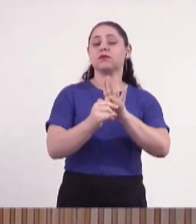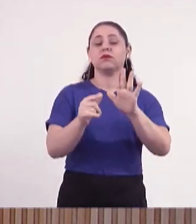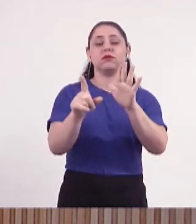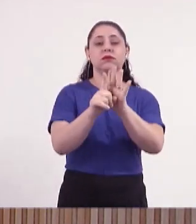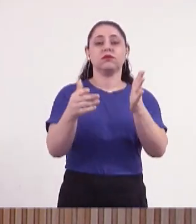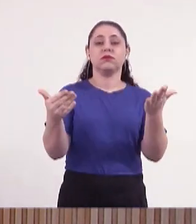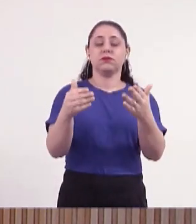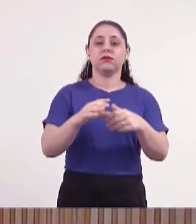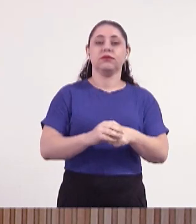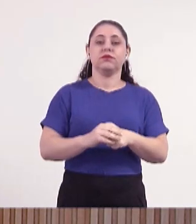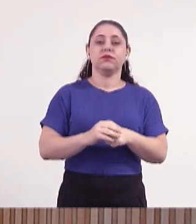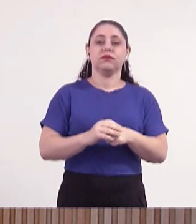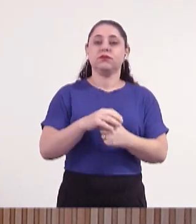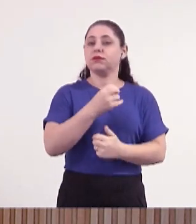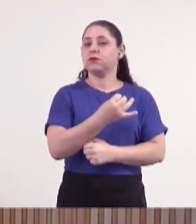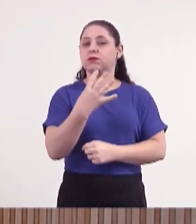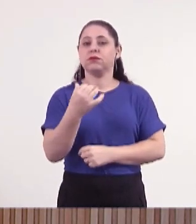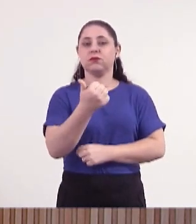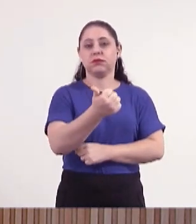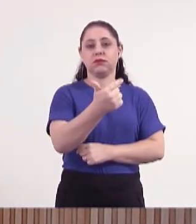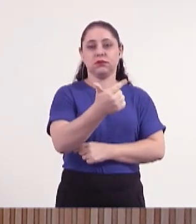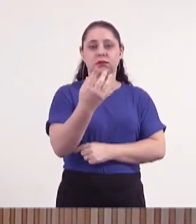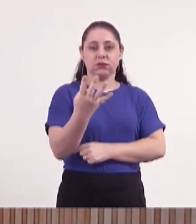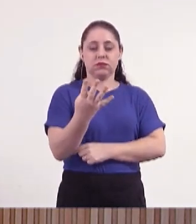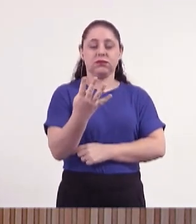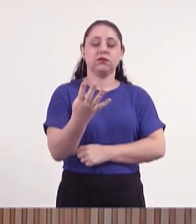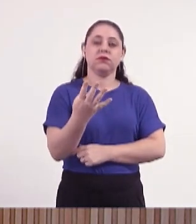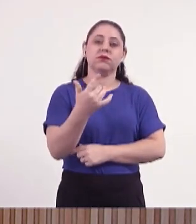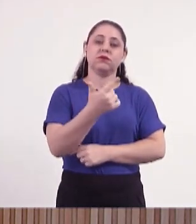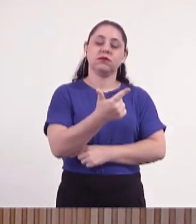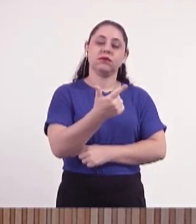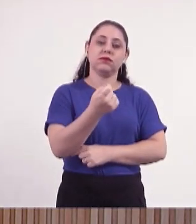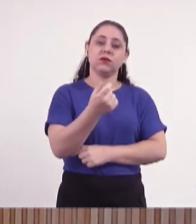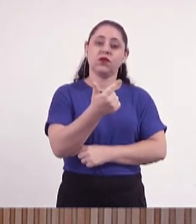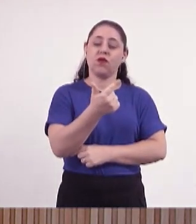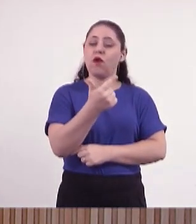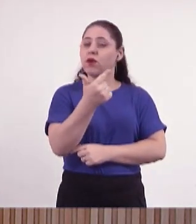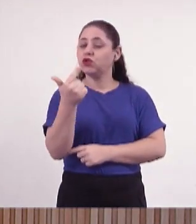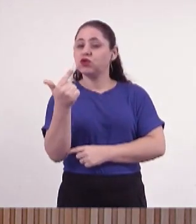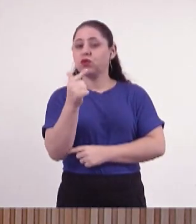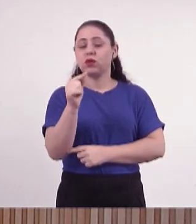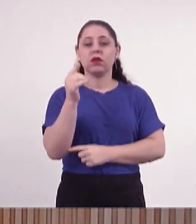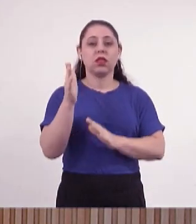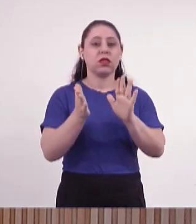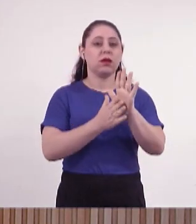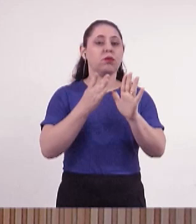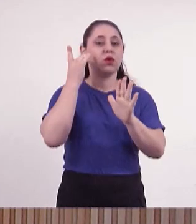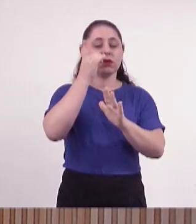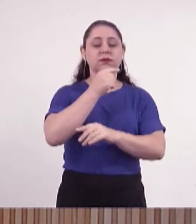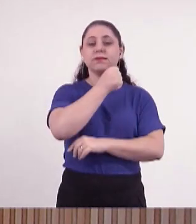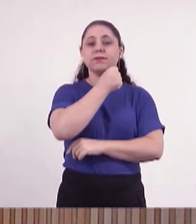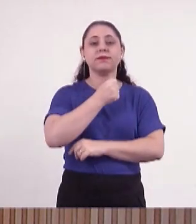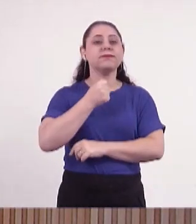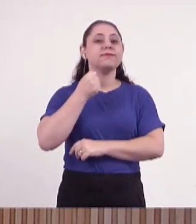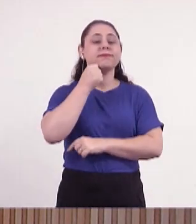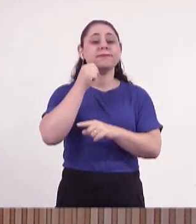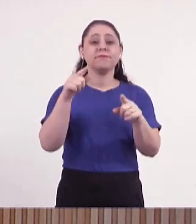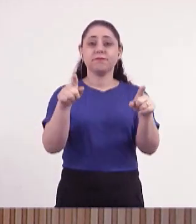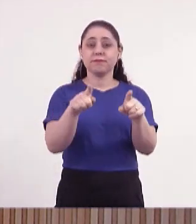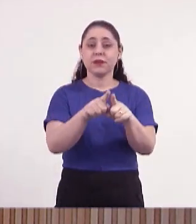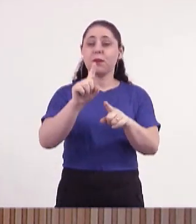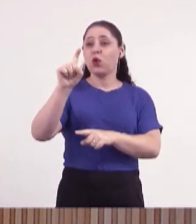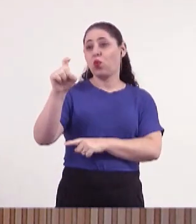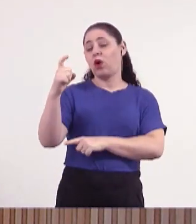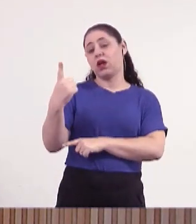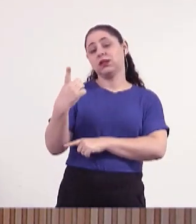pauta de hoje? Projeto de lei de número 124 de 2022, o autor é o deputado Antônio Vaz e também